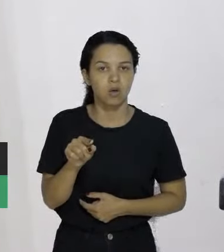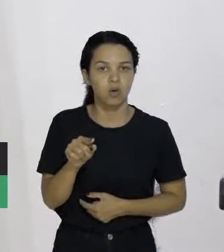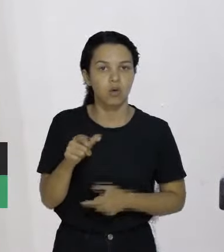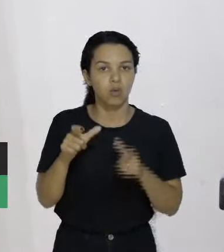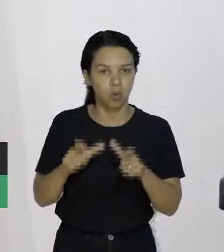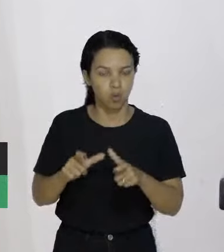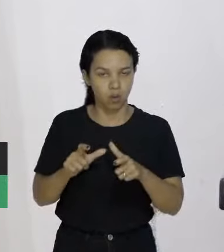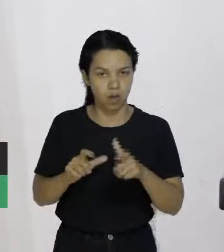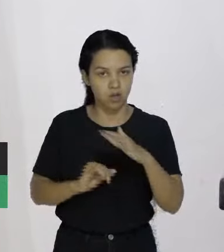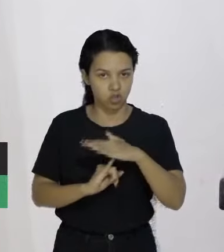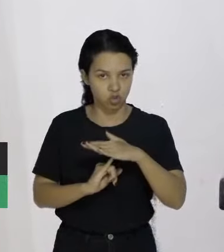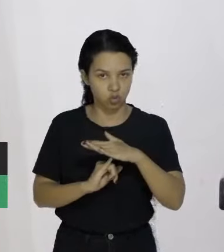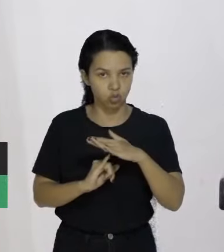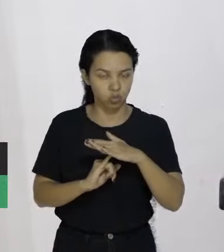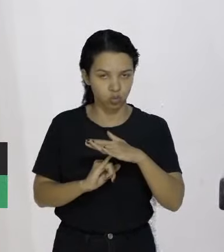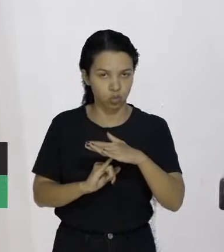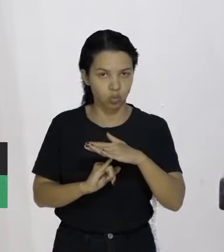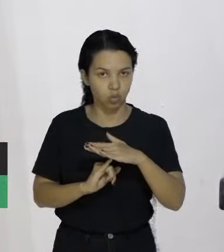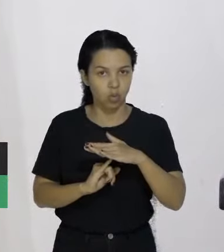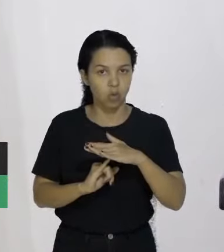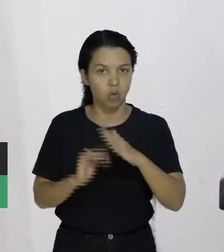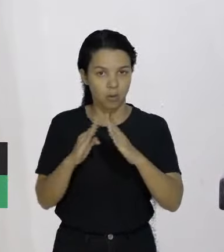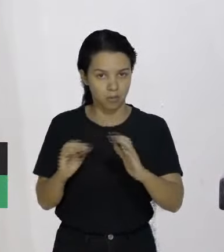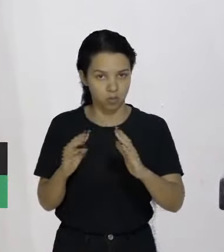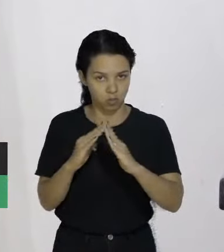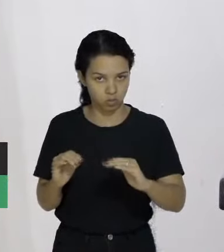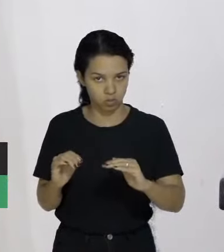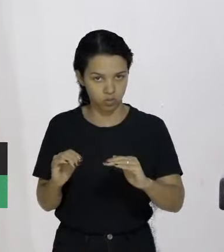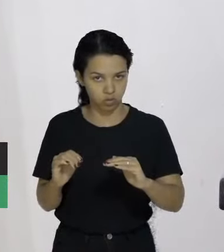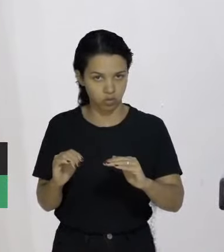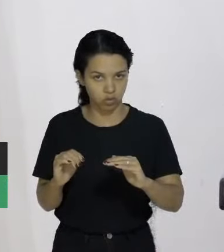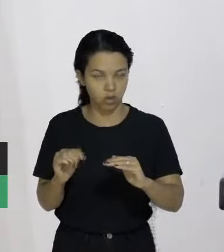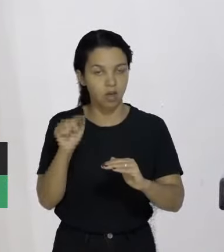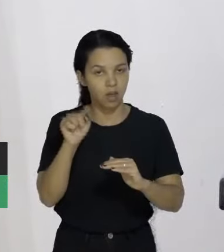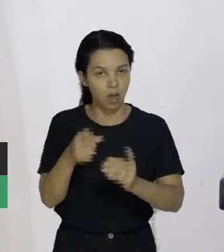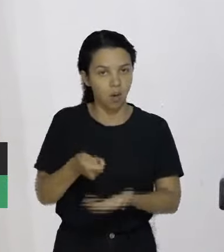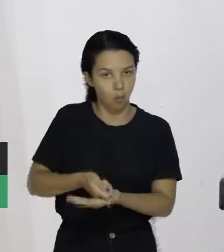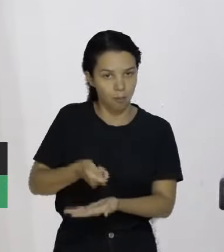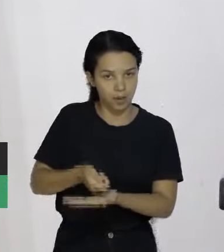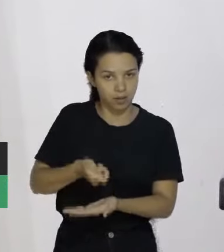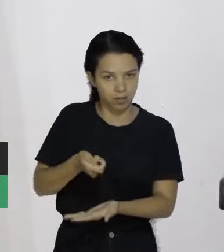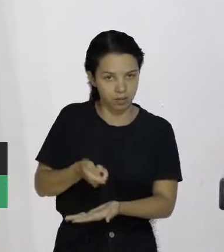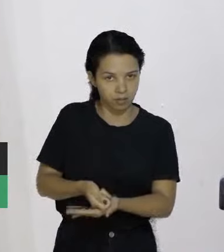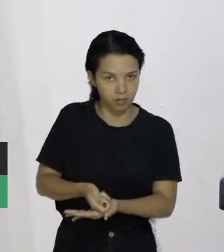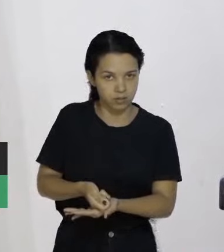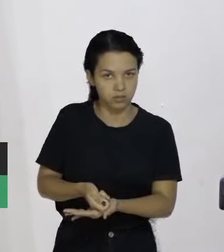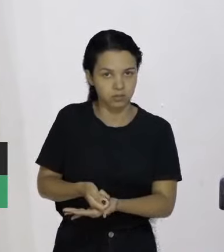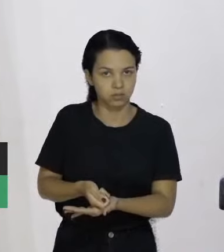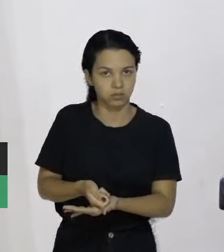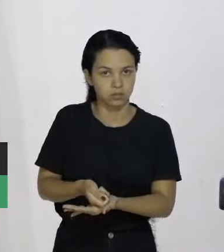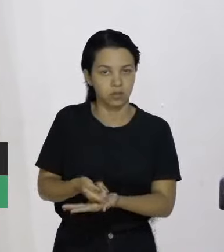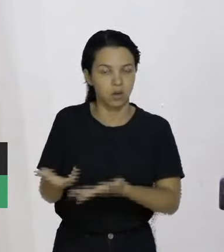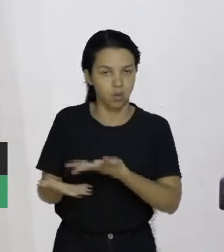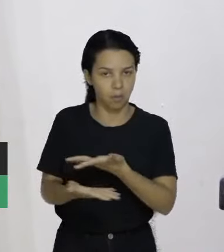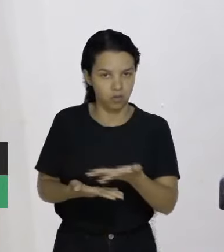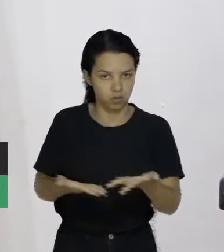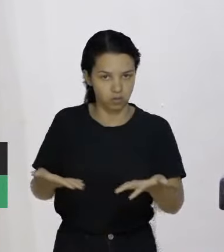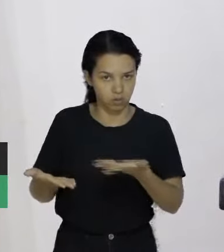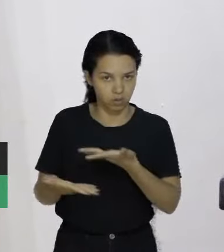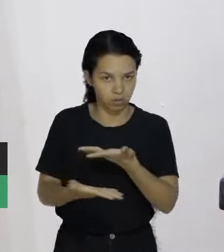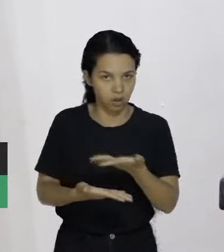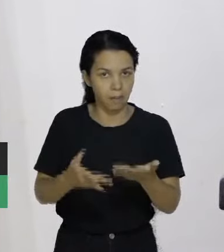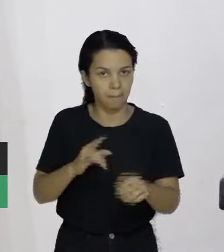Catarina fica obrigada obrigada a compartilhar banheiros